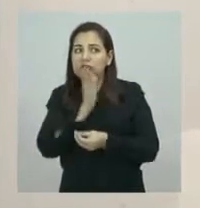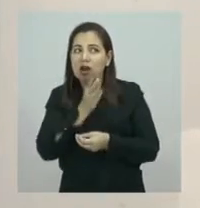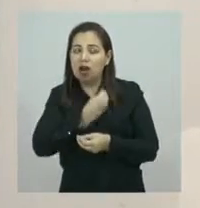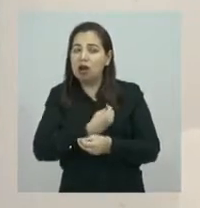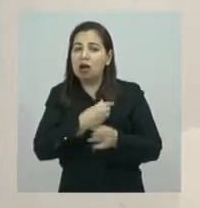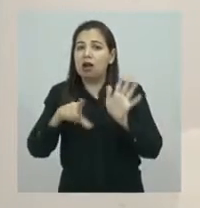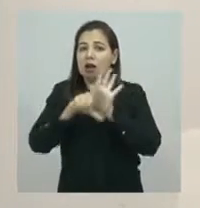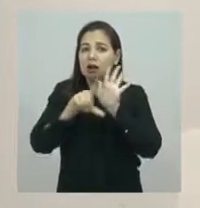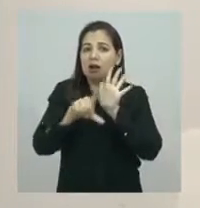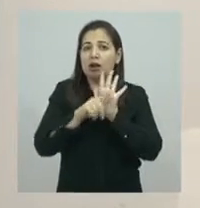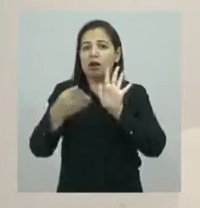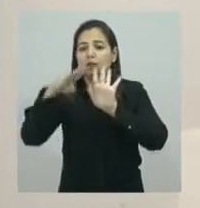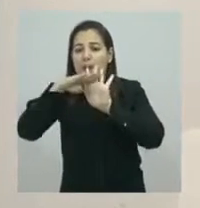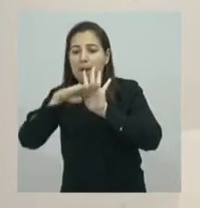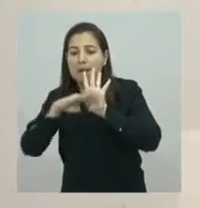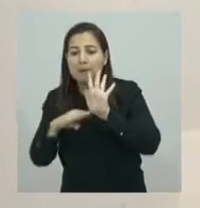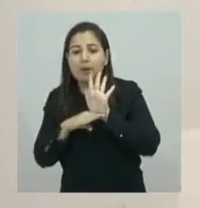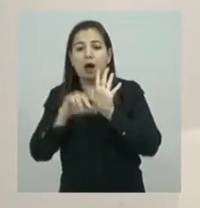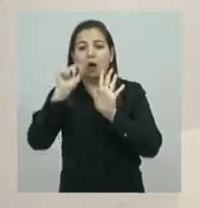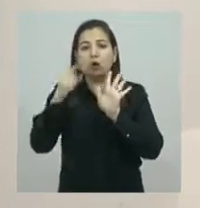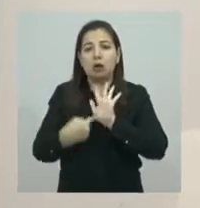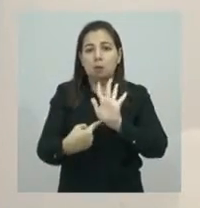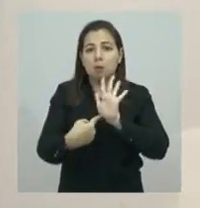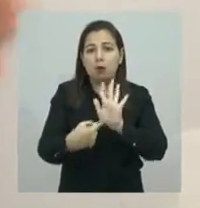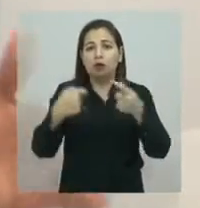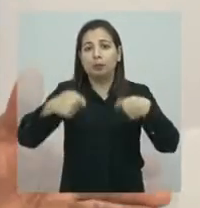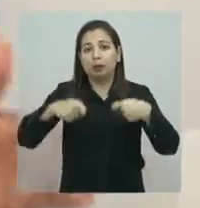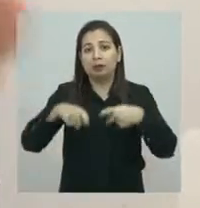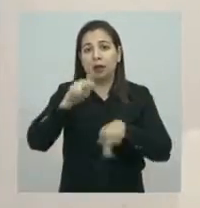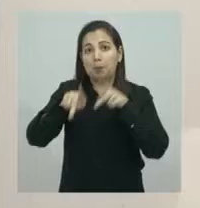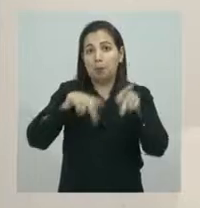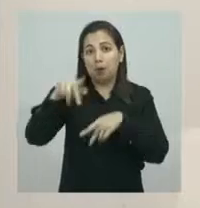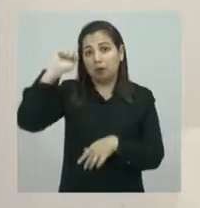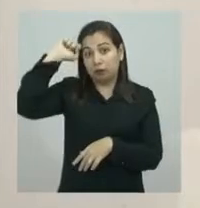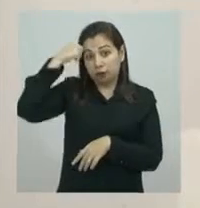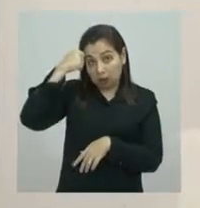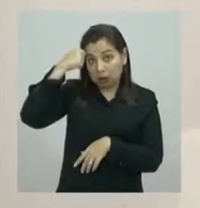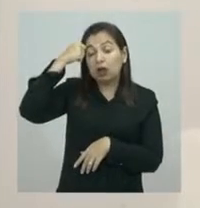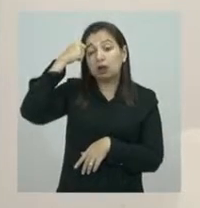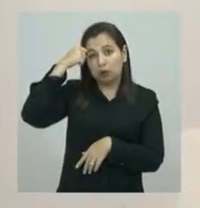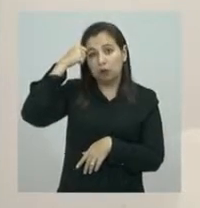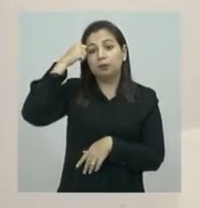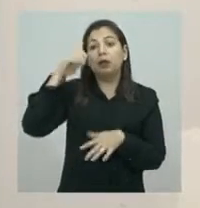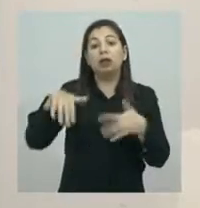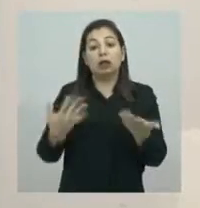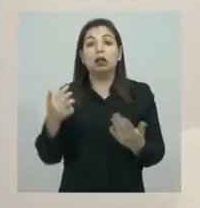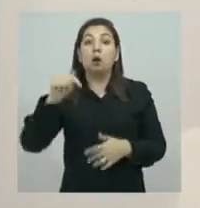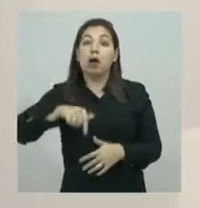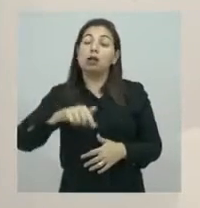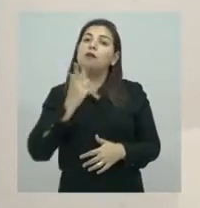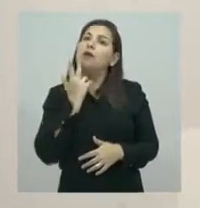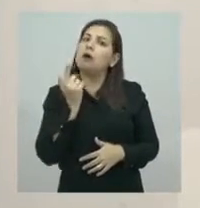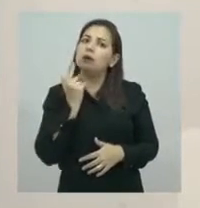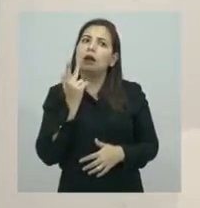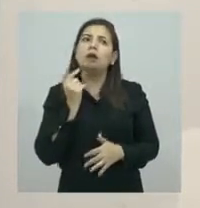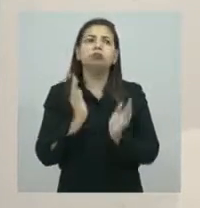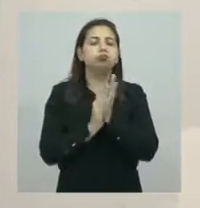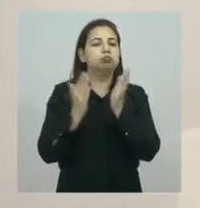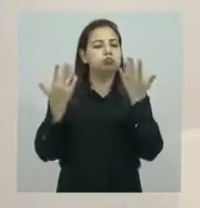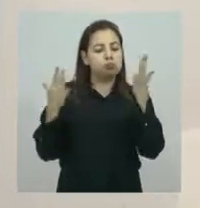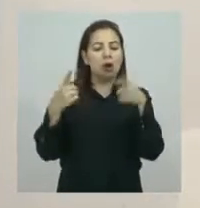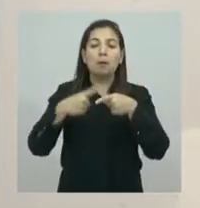que estão apresentadas pelo povo negro de todas as cidades. Então, Fortaleza está de parabéns. Hoje é uma